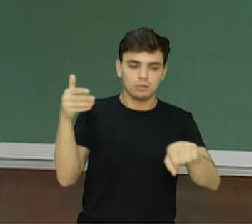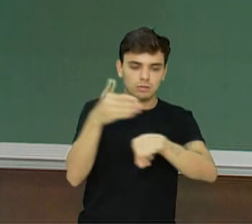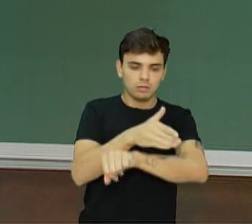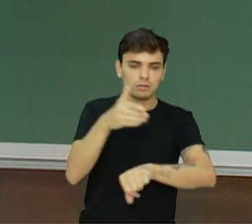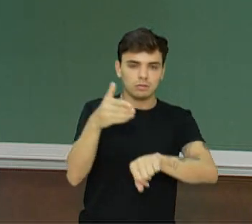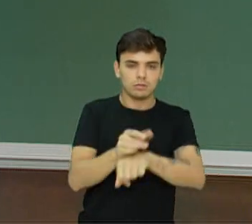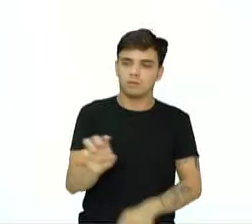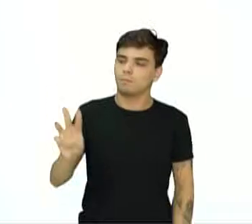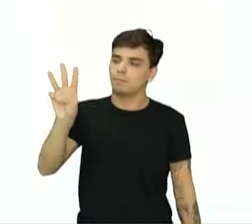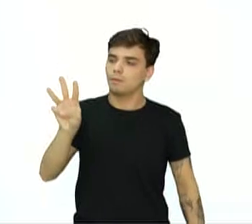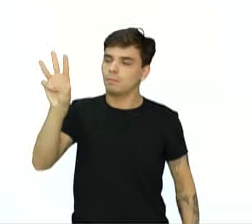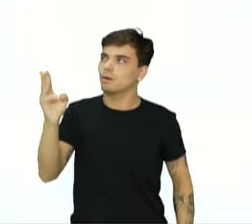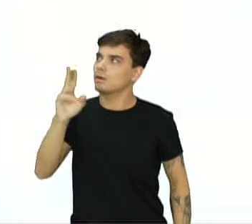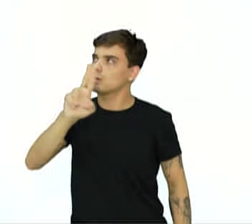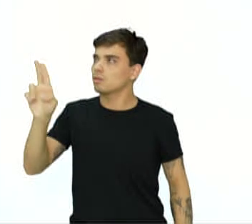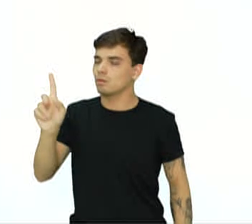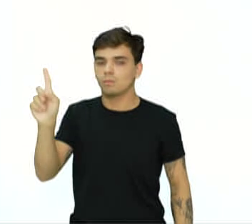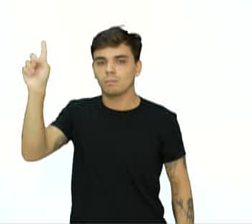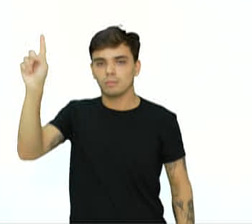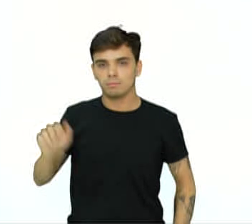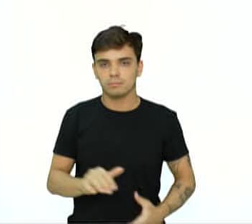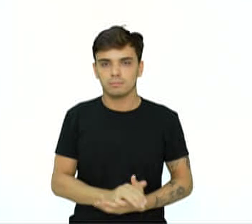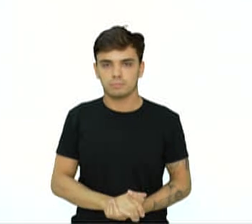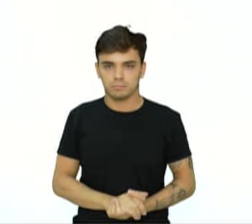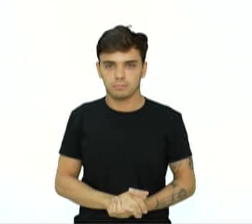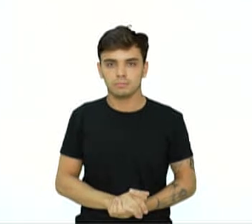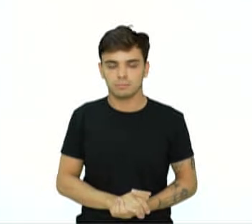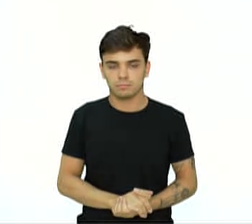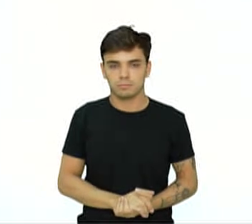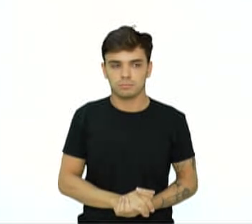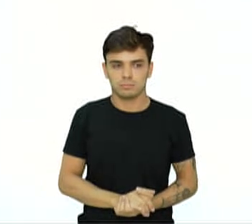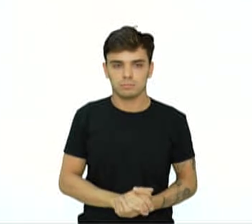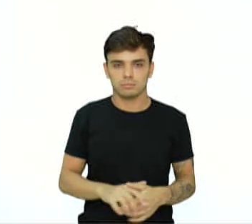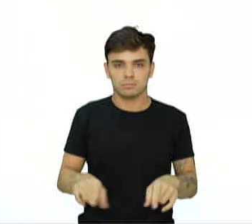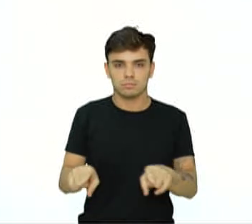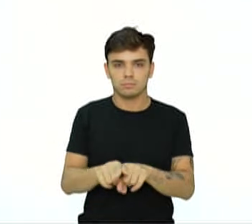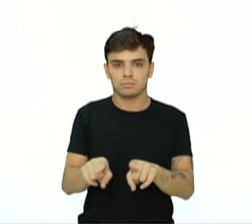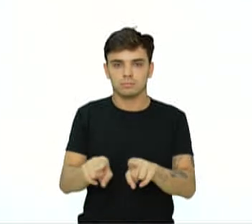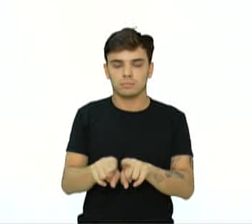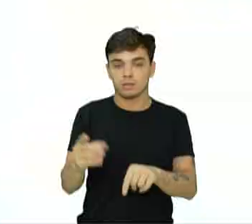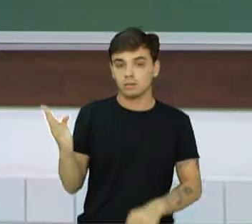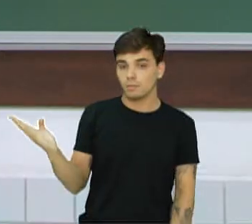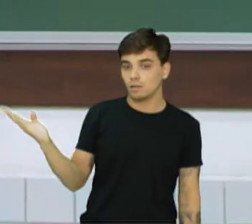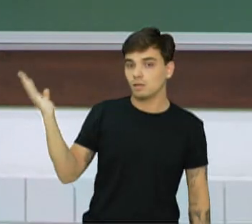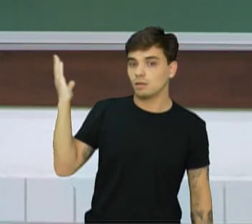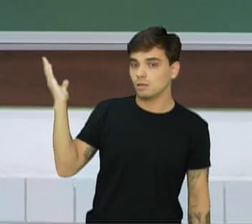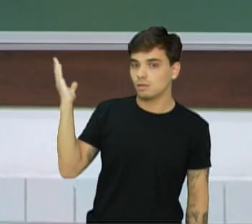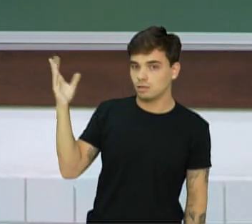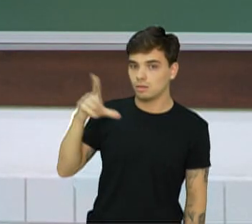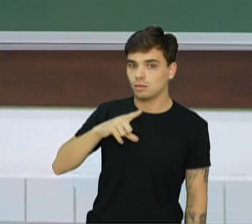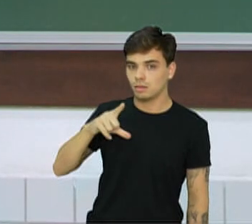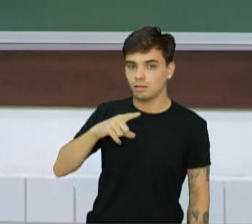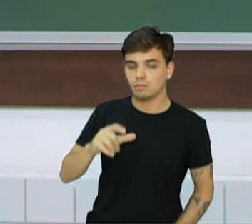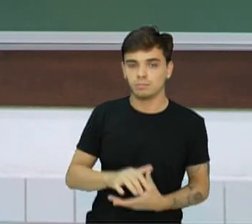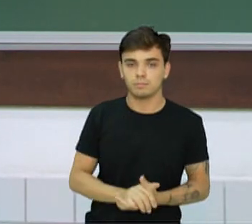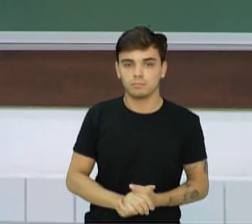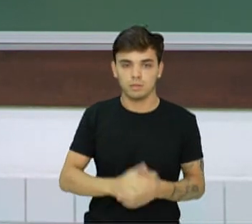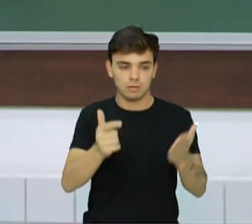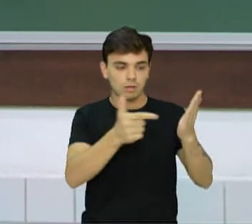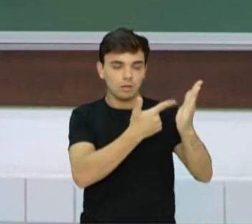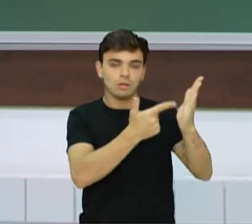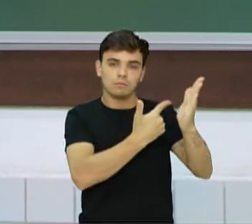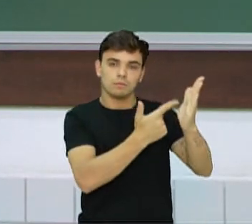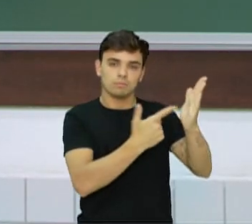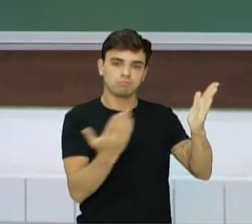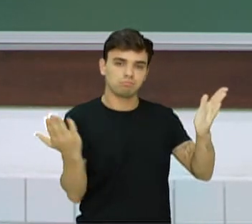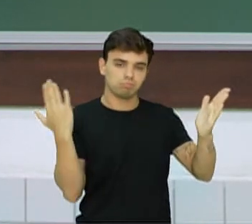o site Educadores ou Dia a Dia Educação. E aqui a gente tem também o livro.